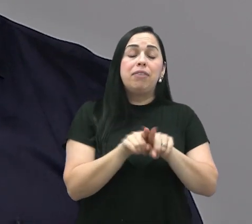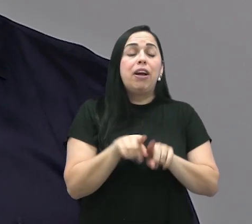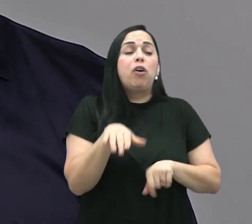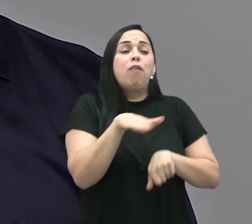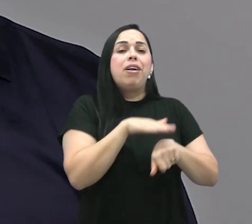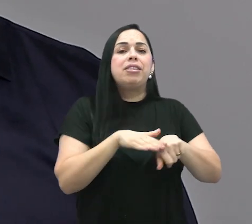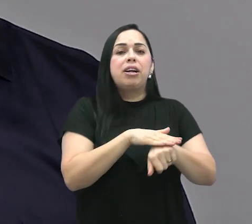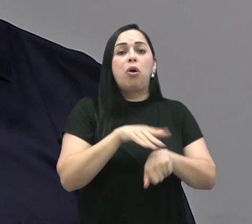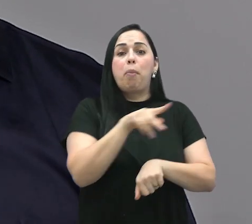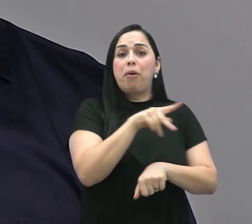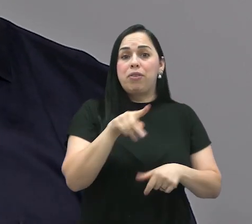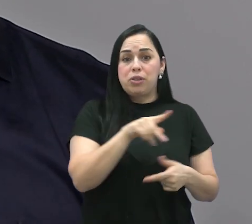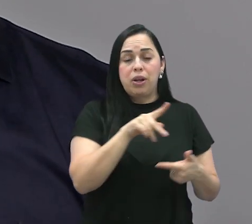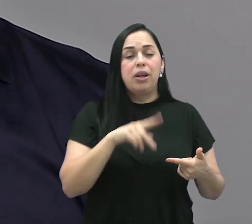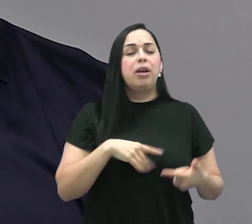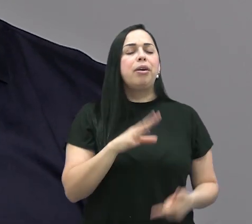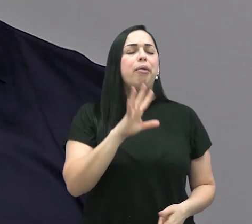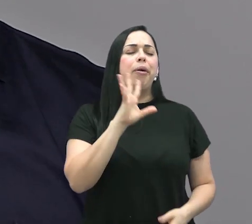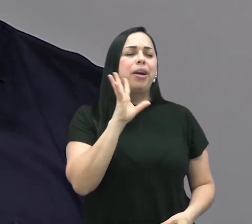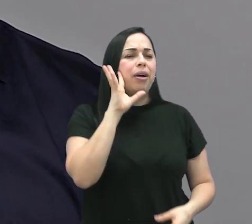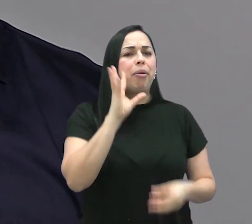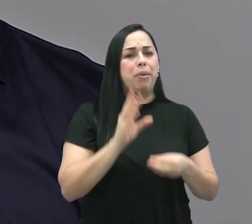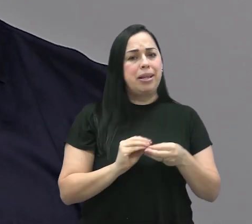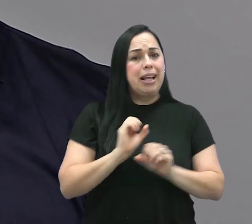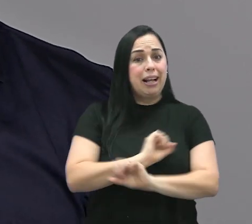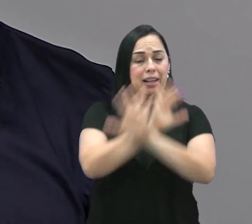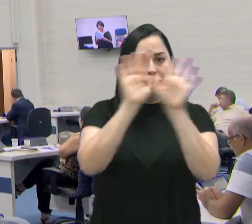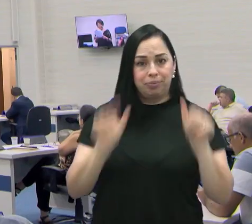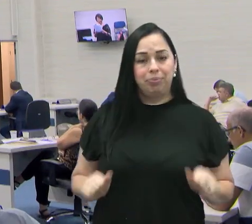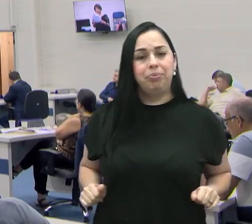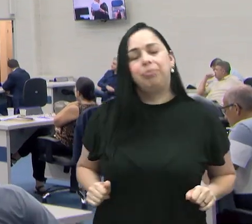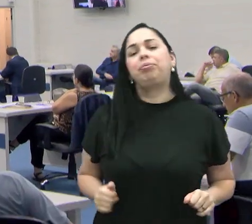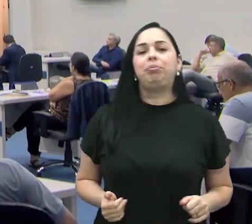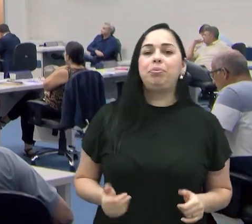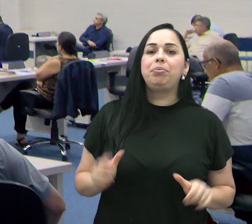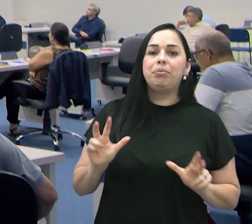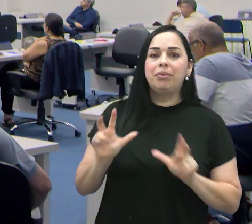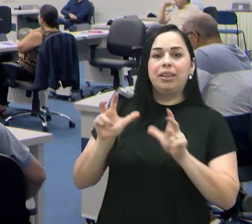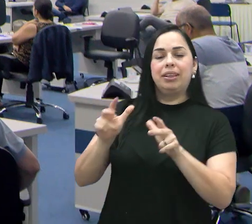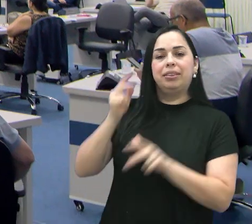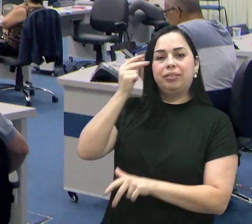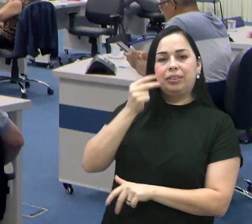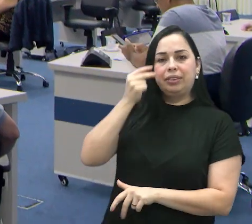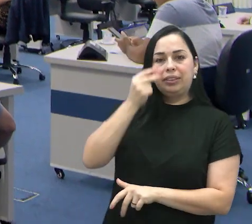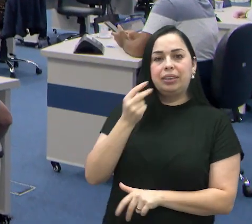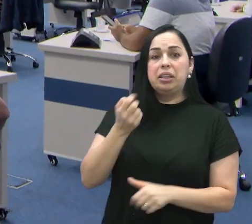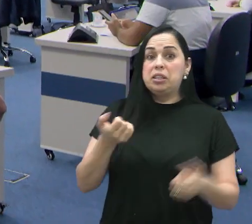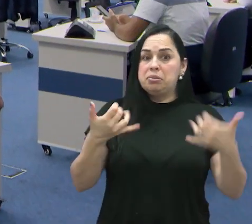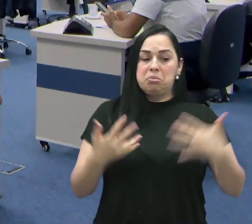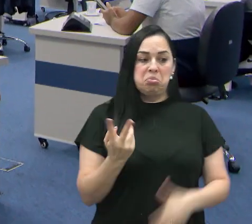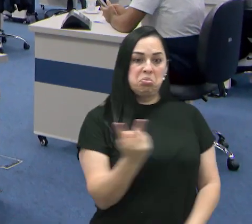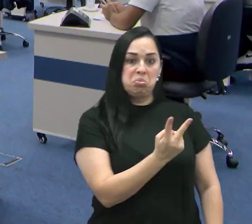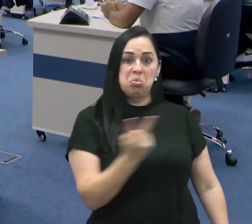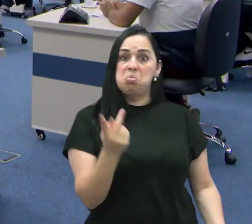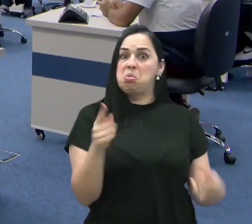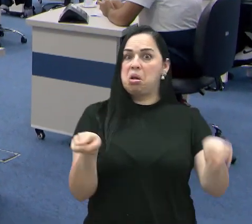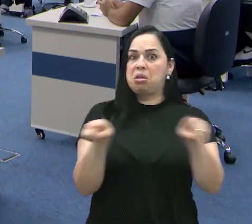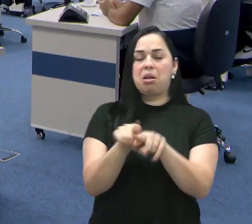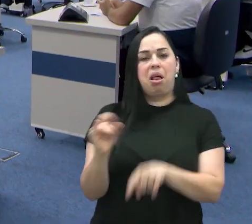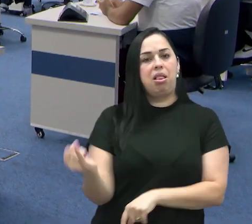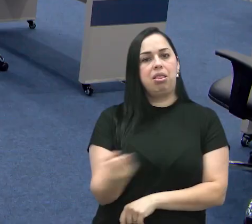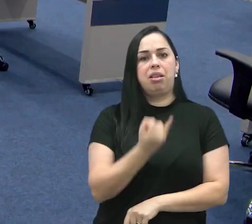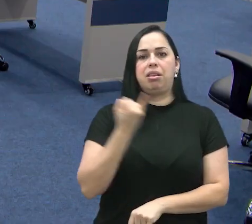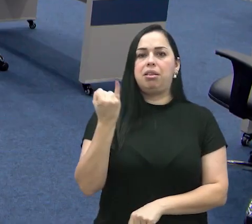conversar com o professor desse jovem, com o próprio jovem, entender toda a jornada dele. Para a Câmara de São José, essa parceria entre o CEPAS e